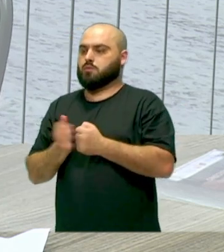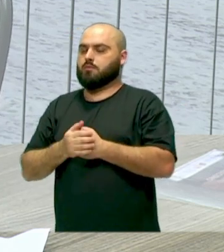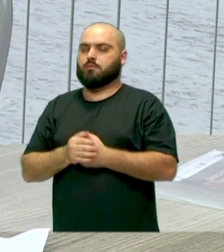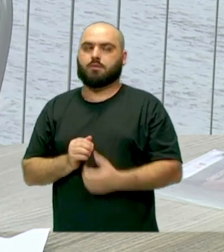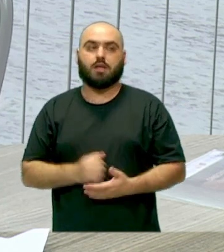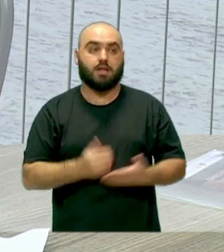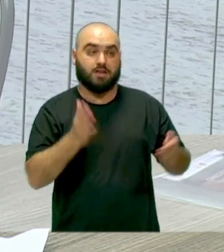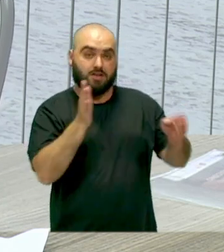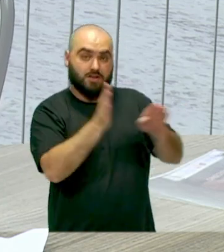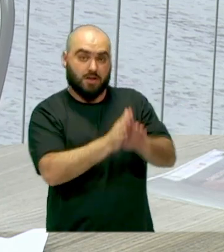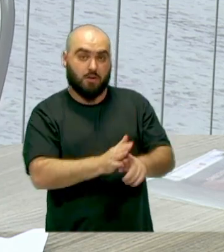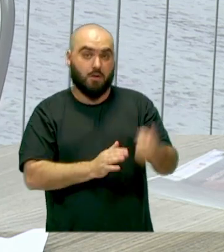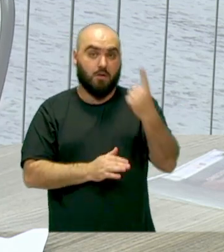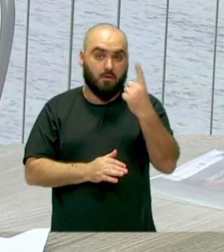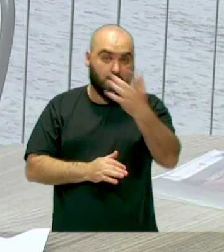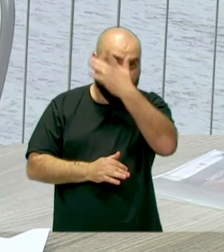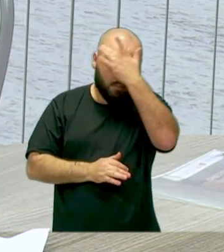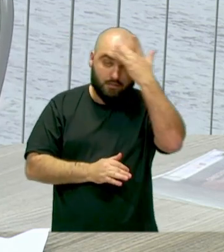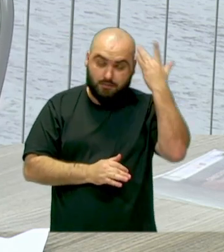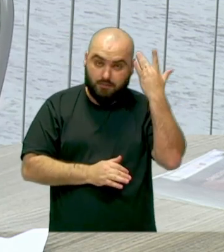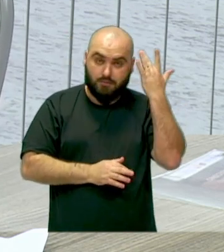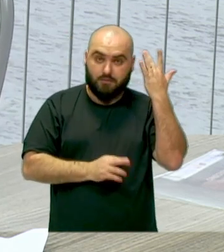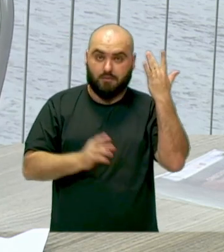chegou alguém e deu voz,